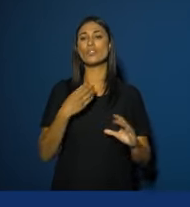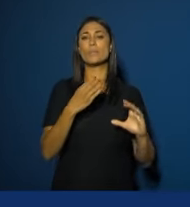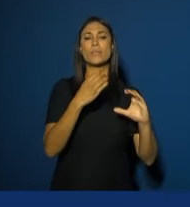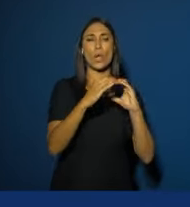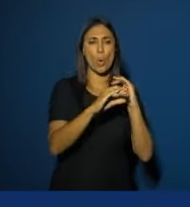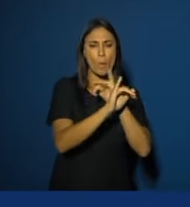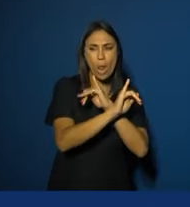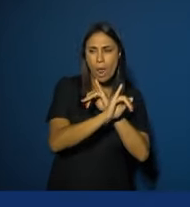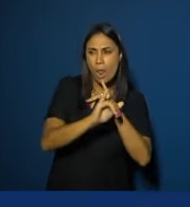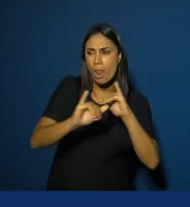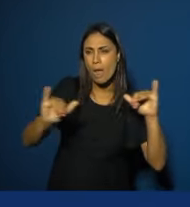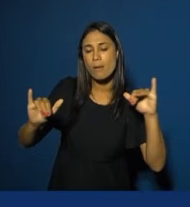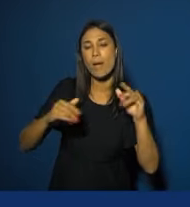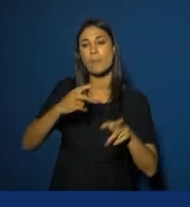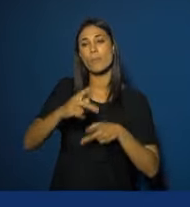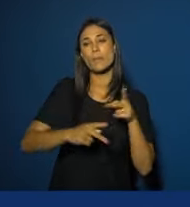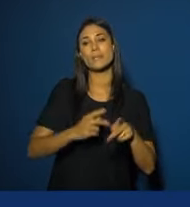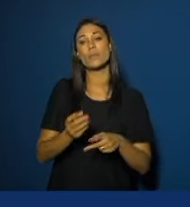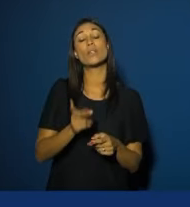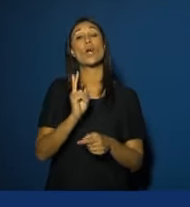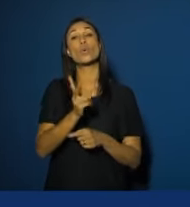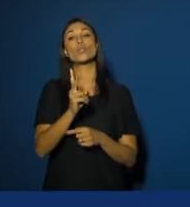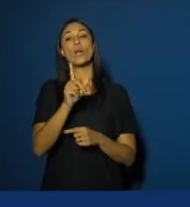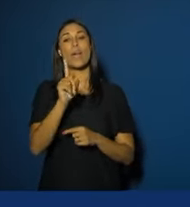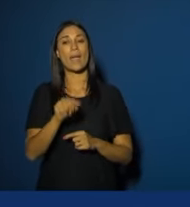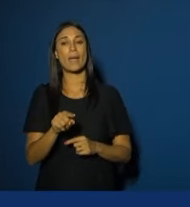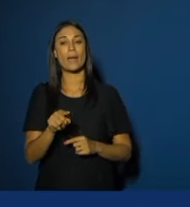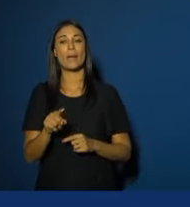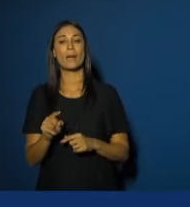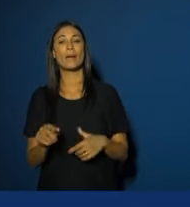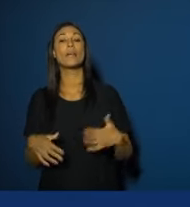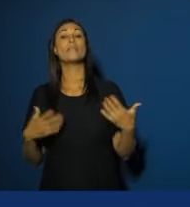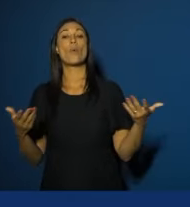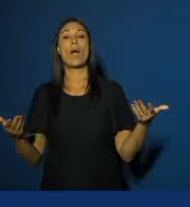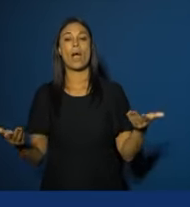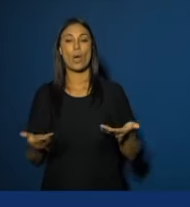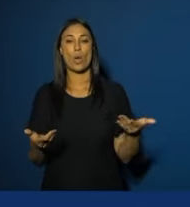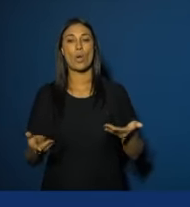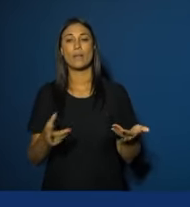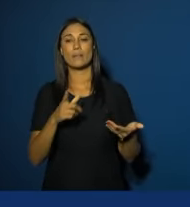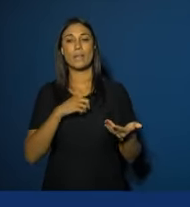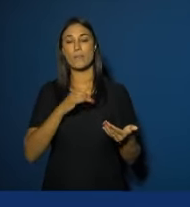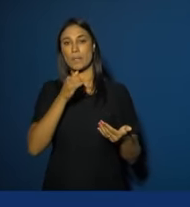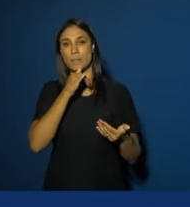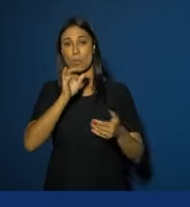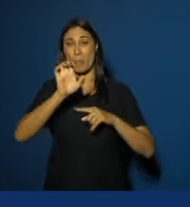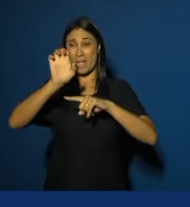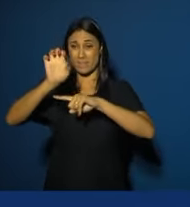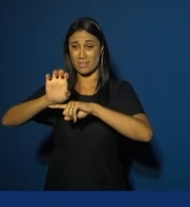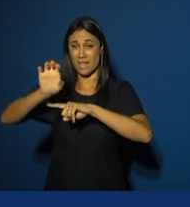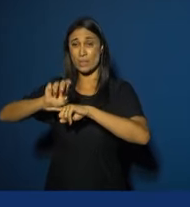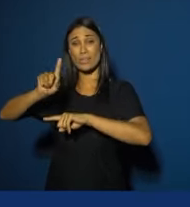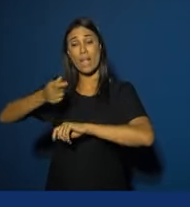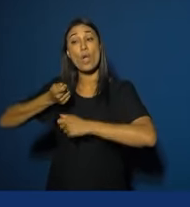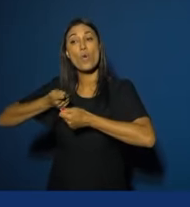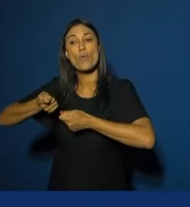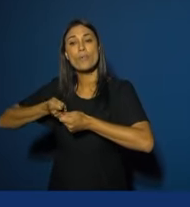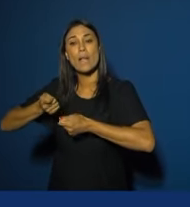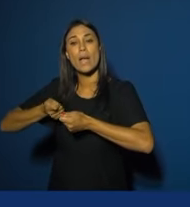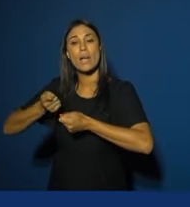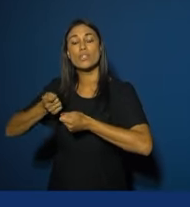comunicar a população mesmo, e o que eu queria continuar era, estão vindo agora para estados que são governados